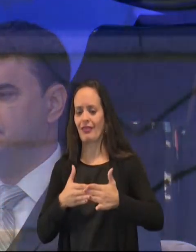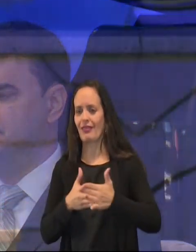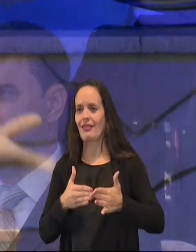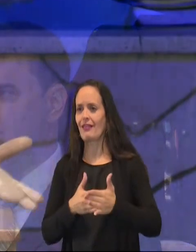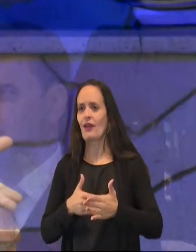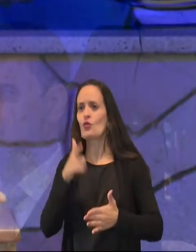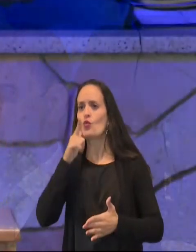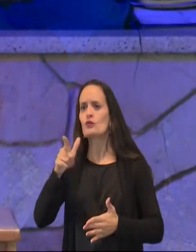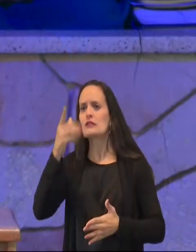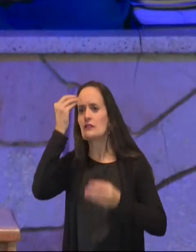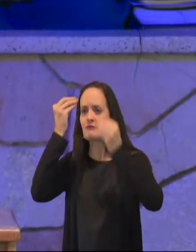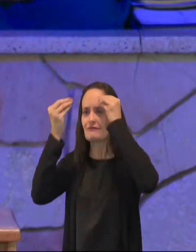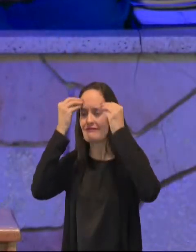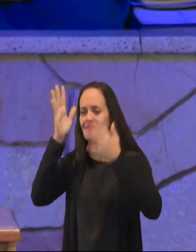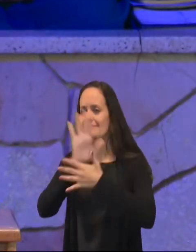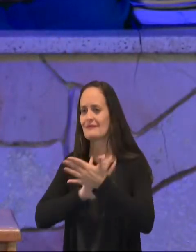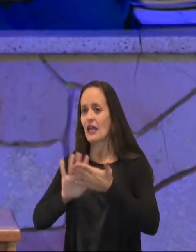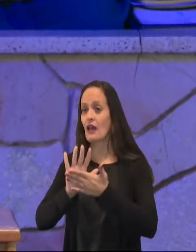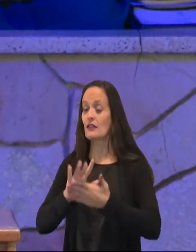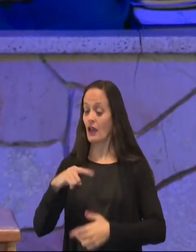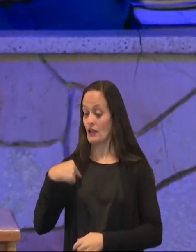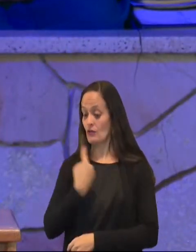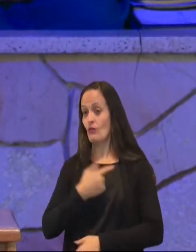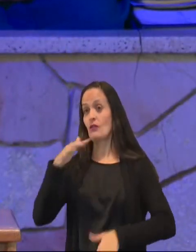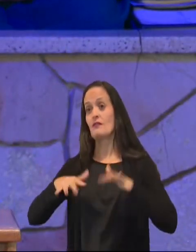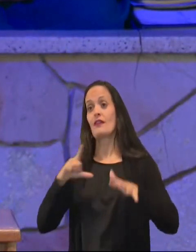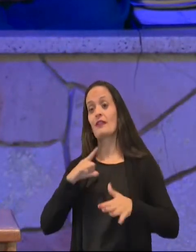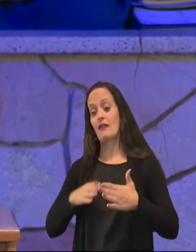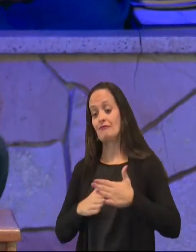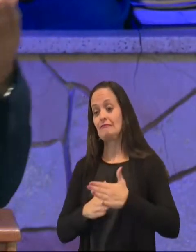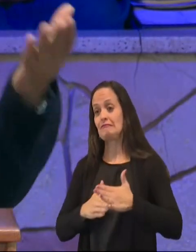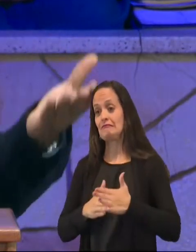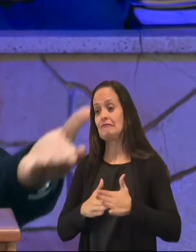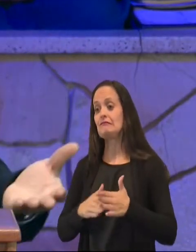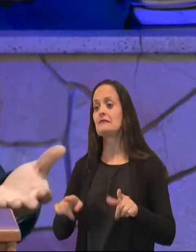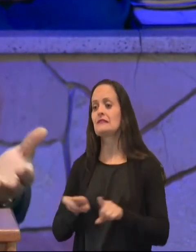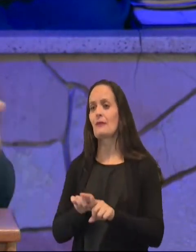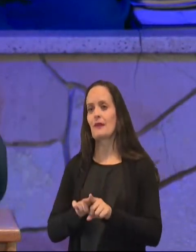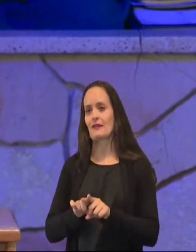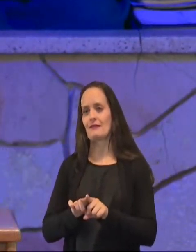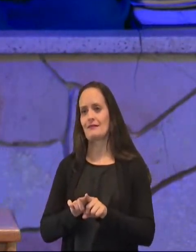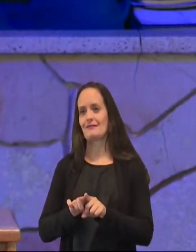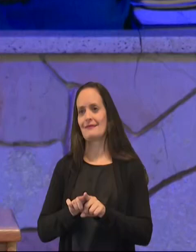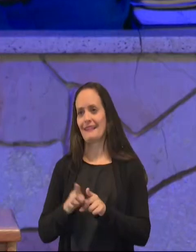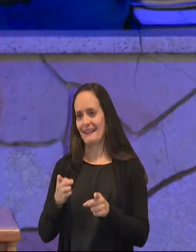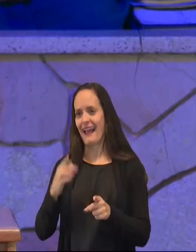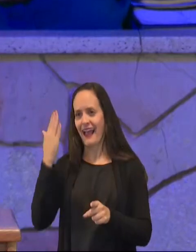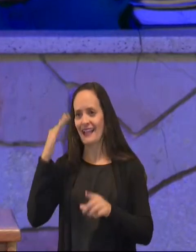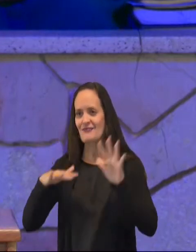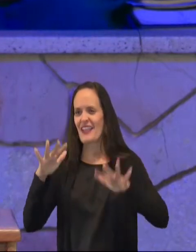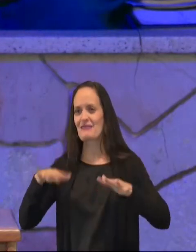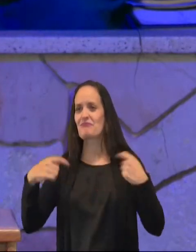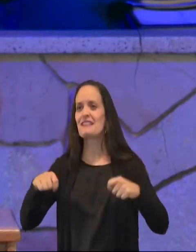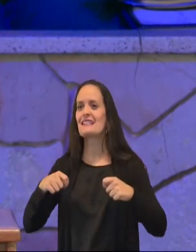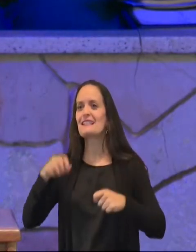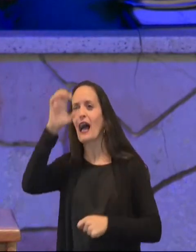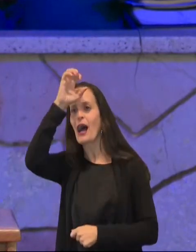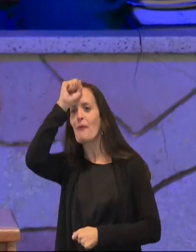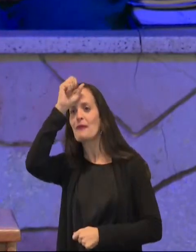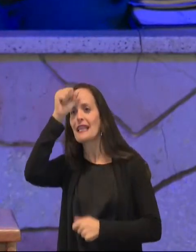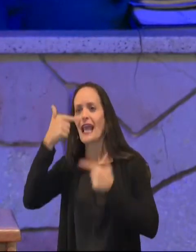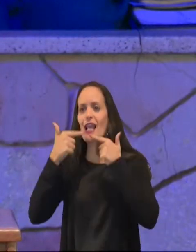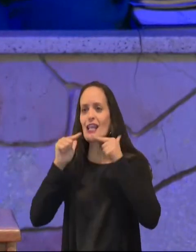temos vencido as barreiras linguísticas. O servo do Senhor tem aprendido idiomas para ir a outros lugares. Nós temos